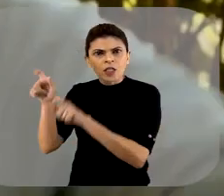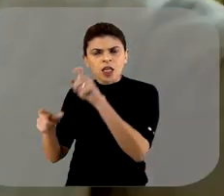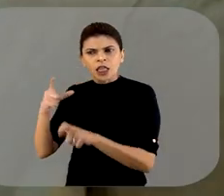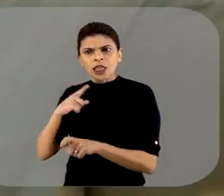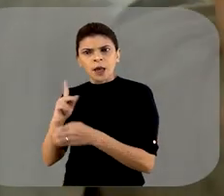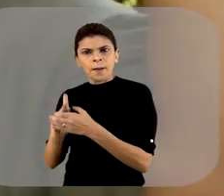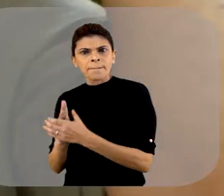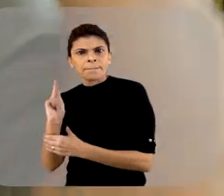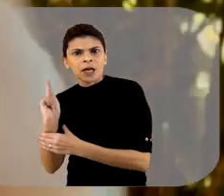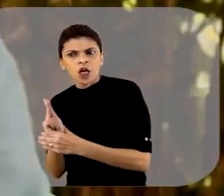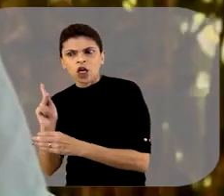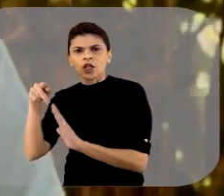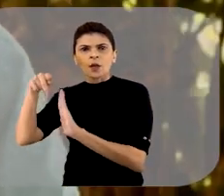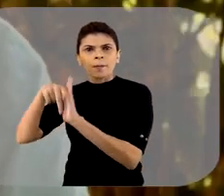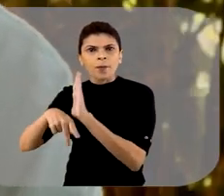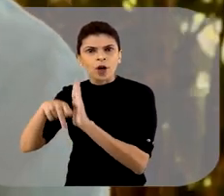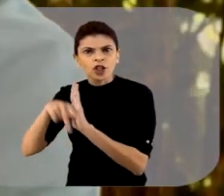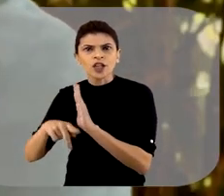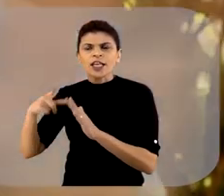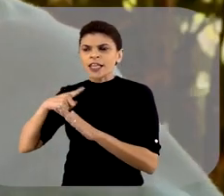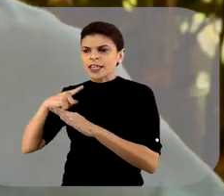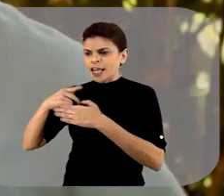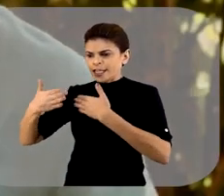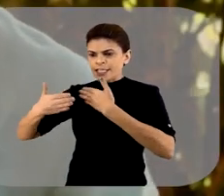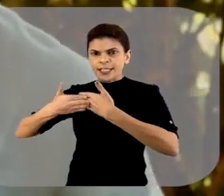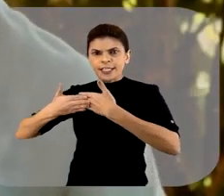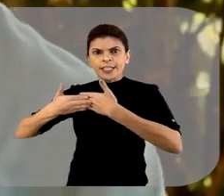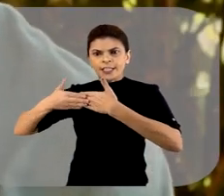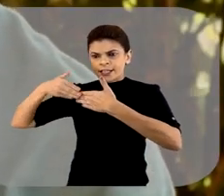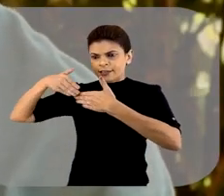petróleo, quando você tem um barragem que quer fazer,